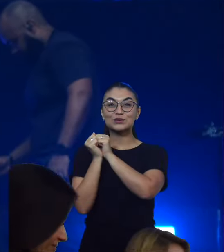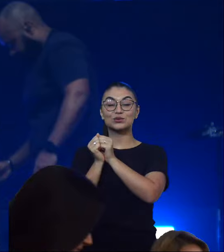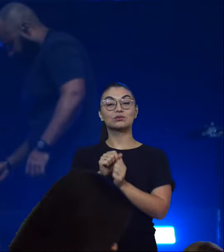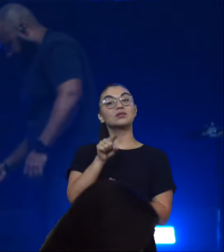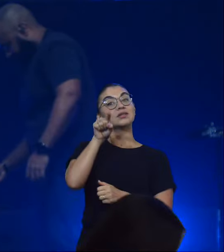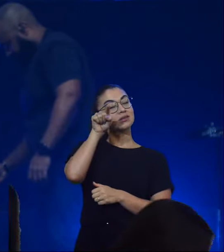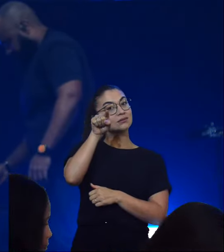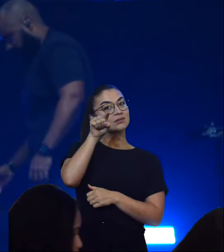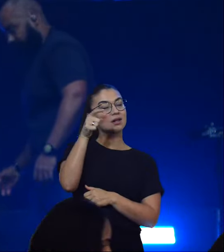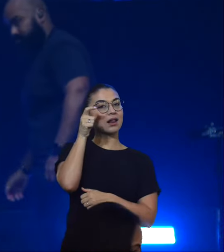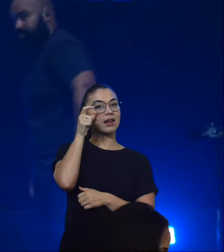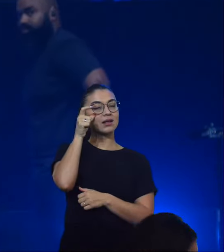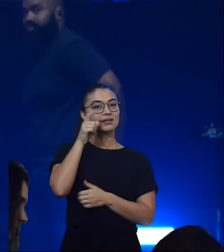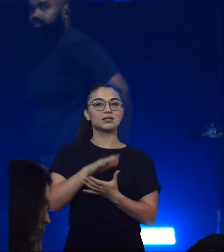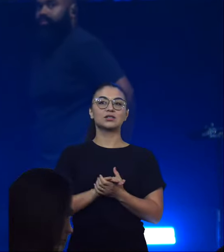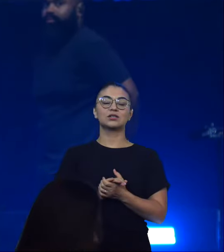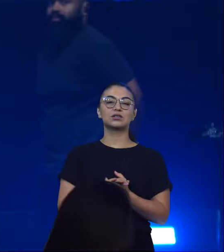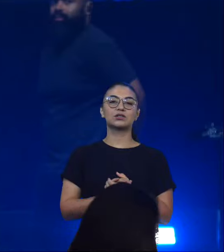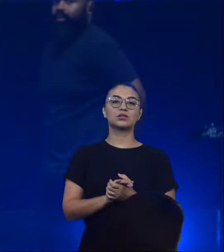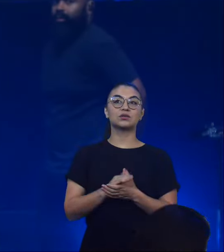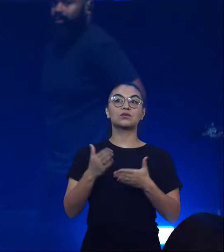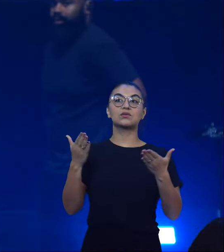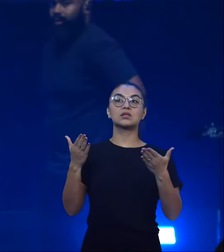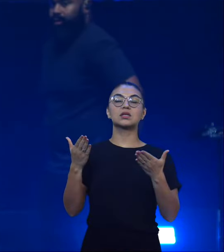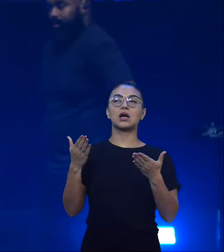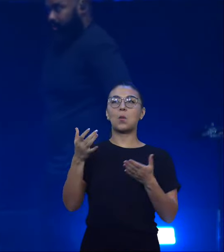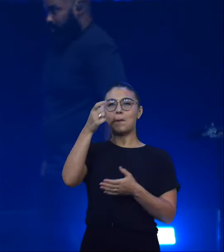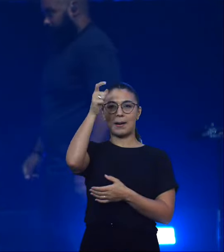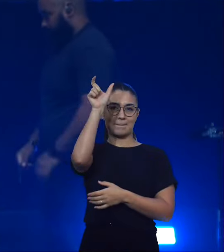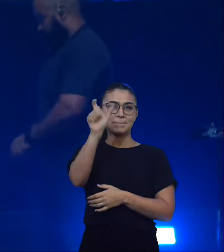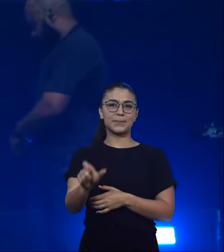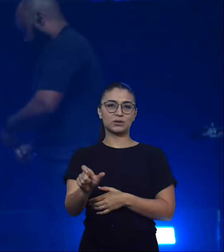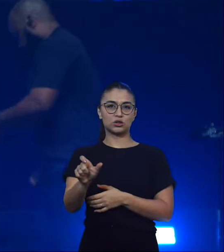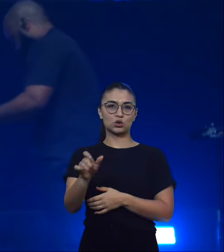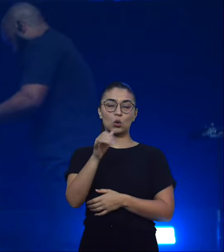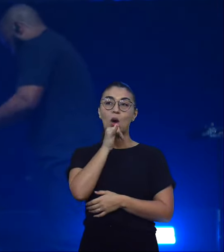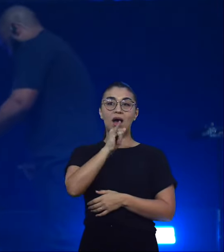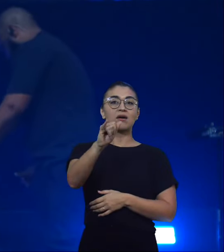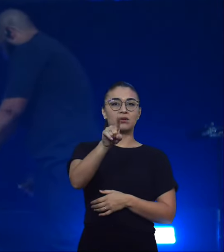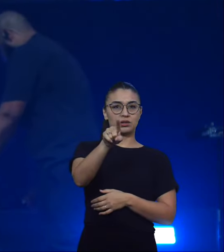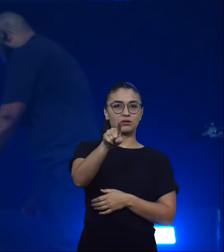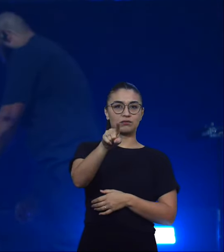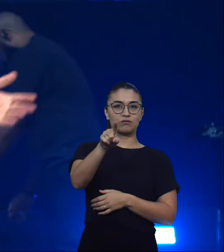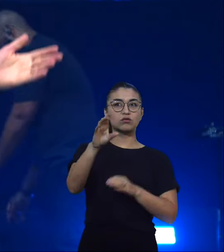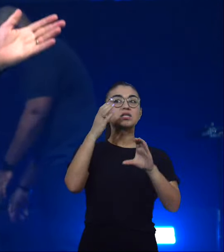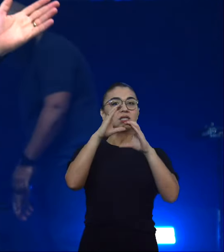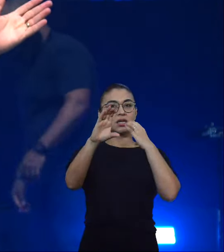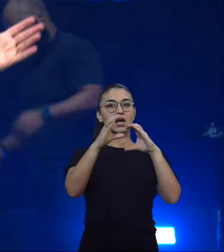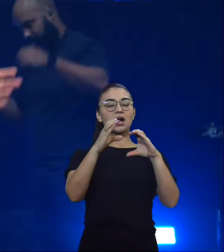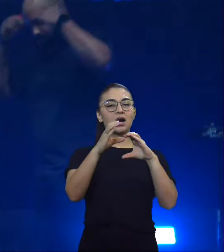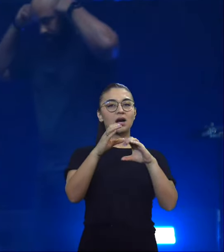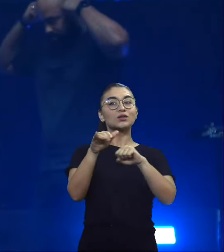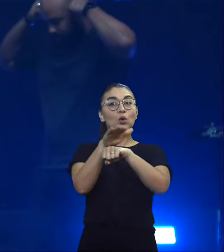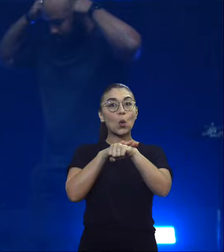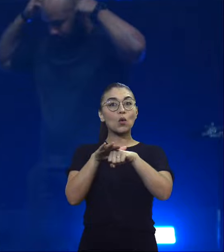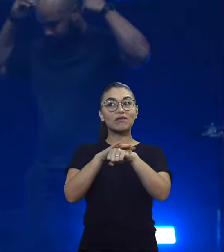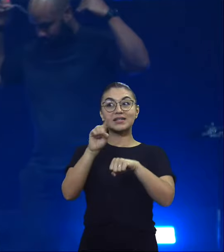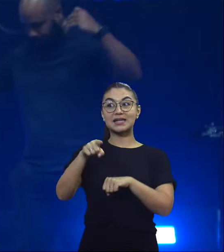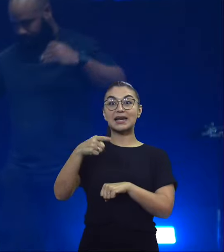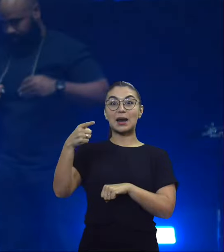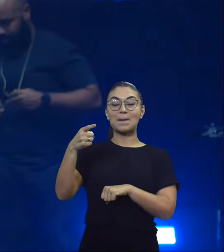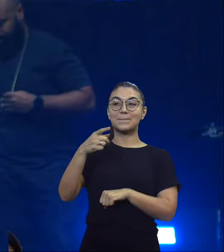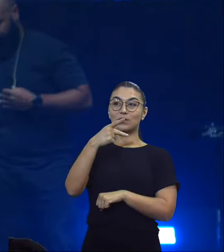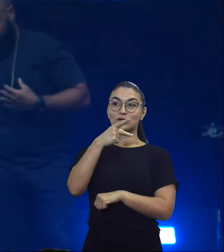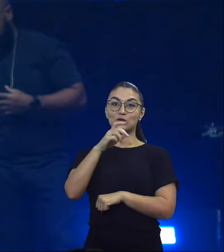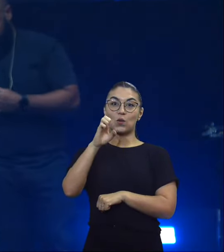aí, alguém algum dia já falou para você que você canta e não só você mesmo, conversa com o Pedro depois, né, para entrar e fazer